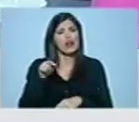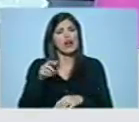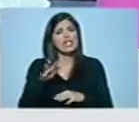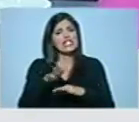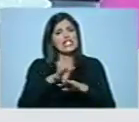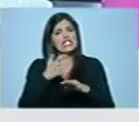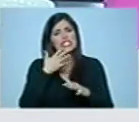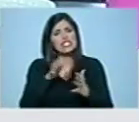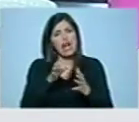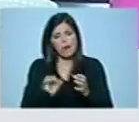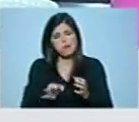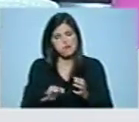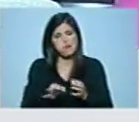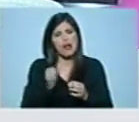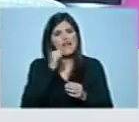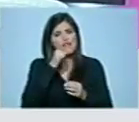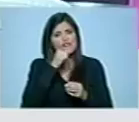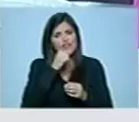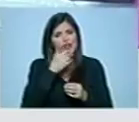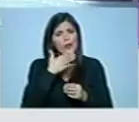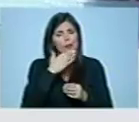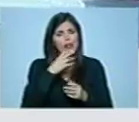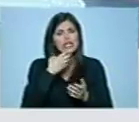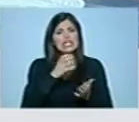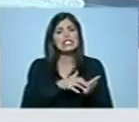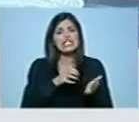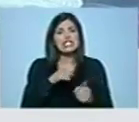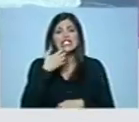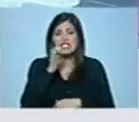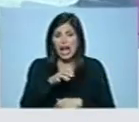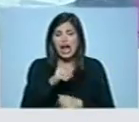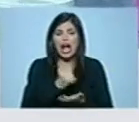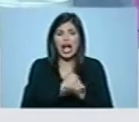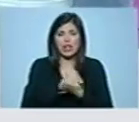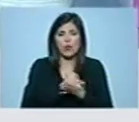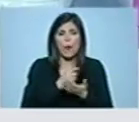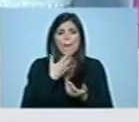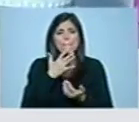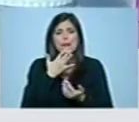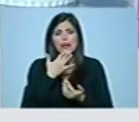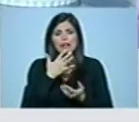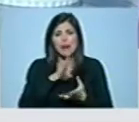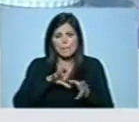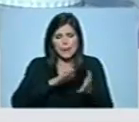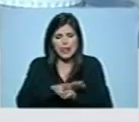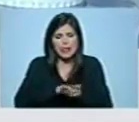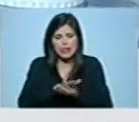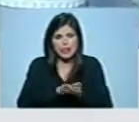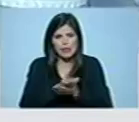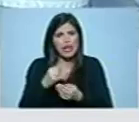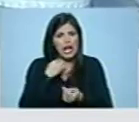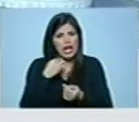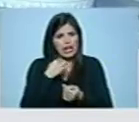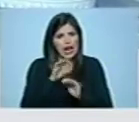Faz-se um bocadinho de vinho branco. Sim. Com sal, alho, pimenta, mistura-se aquilo, faz-se uma papa e põe-se as carnes frescas